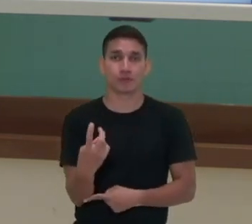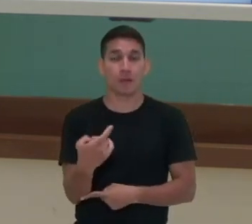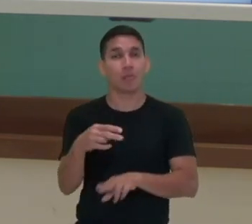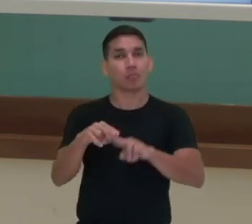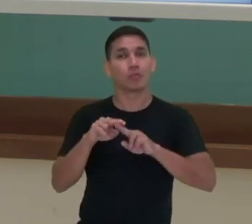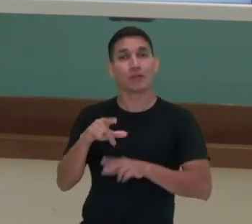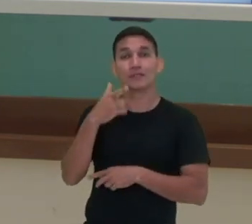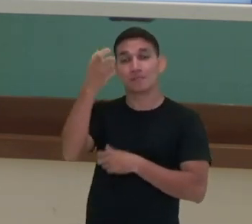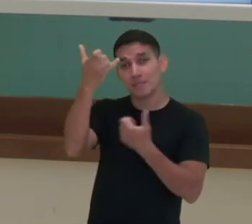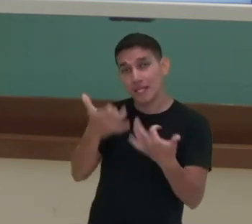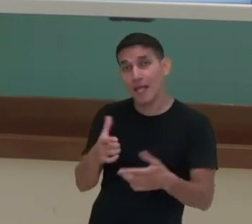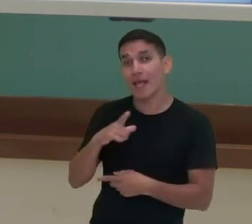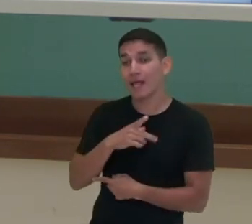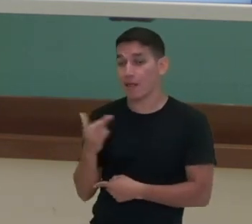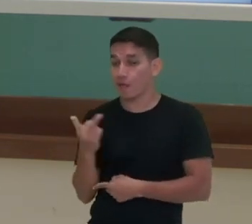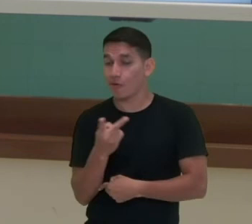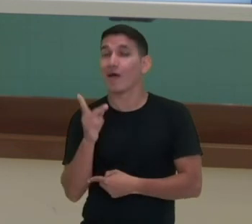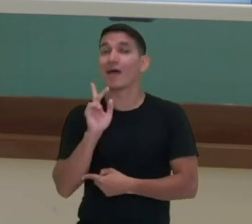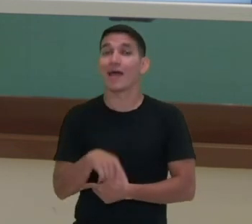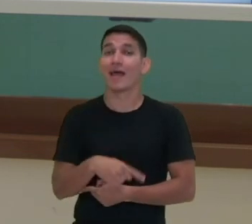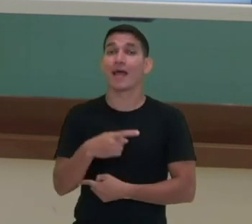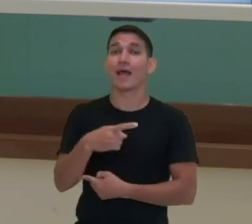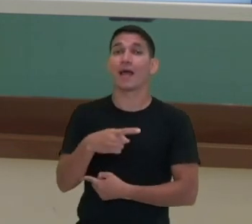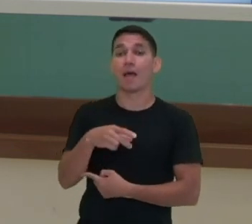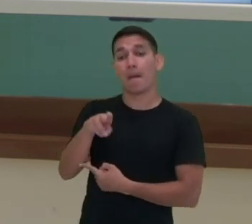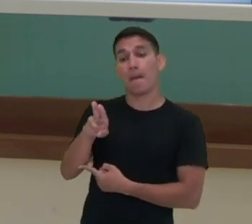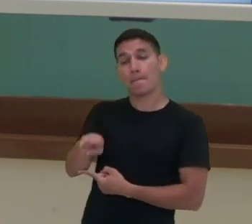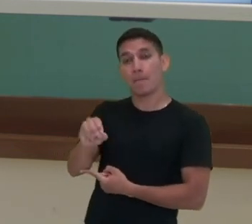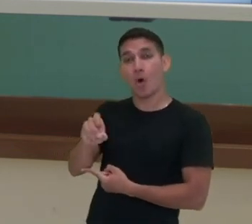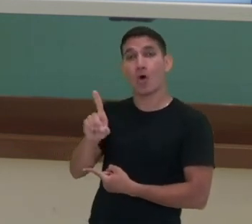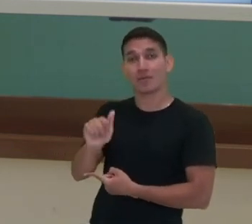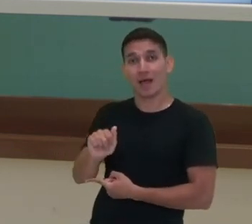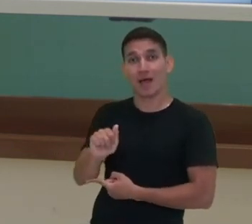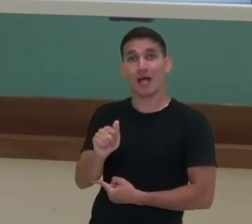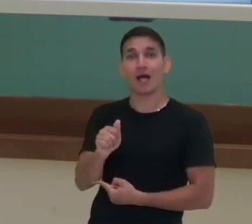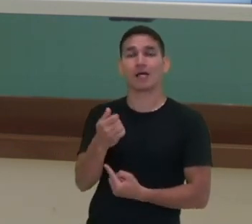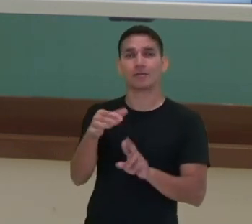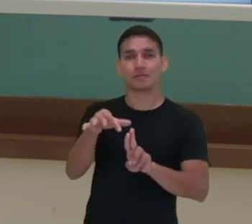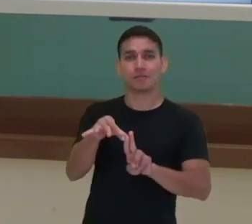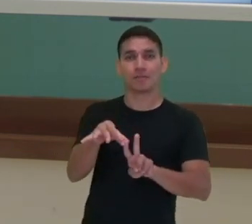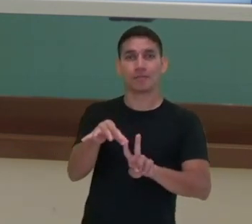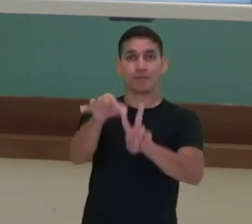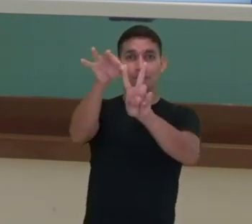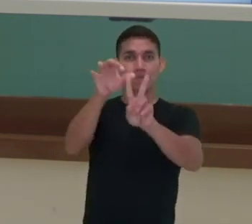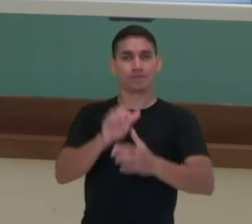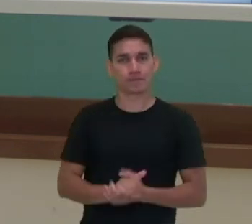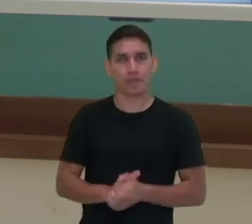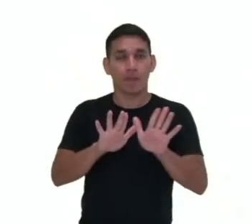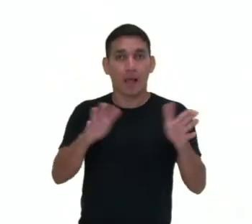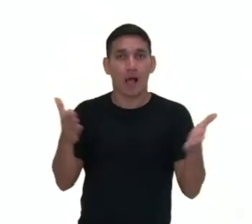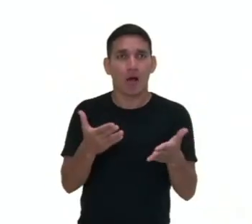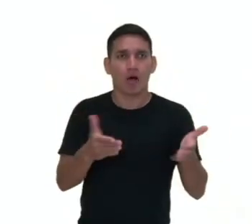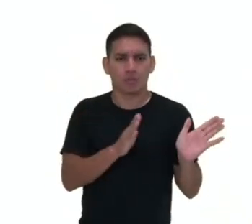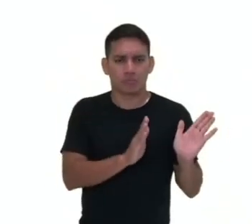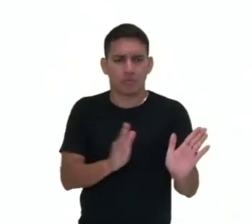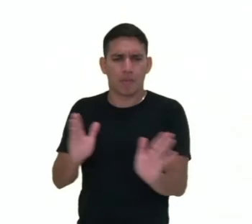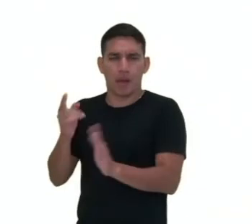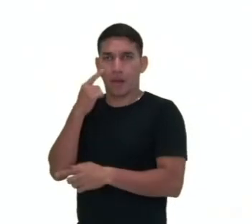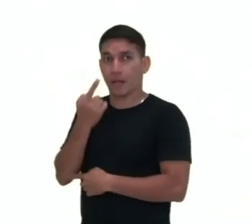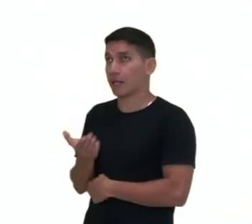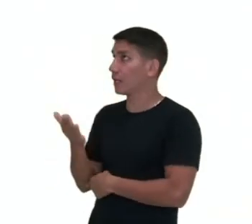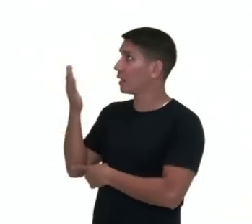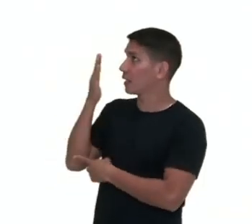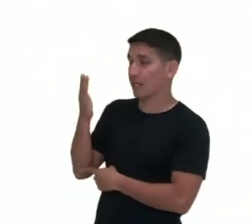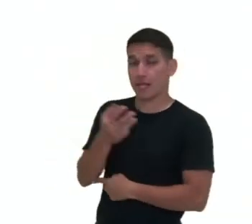caso, a gente diz que ela é uma moda bimodal, são dois valores. Mas agora, nessa sequência de